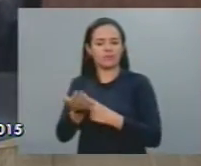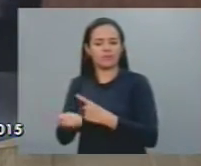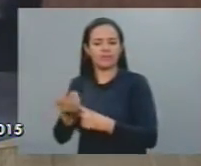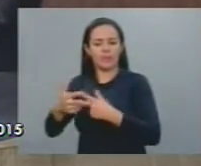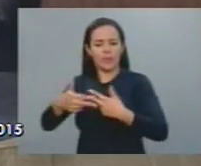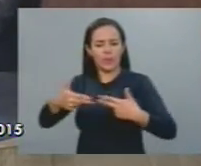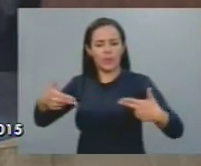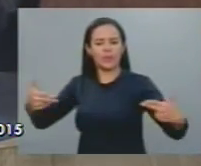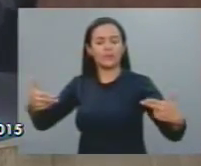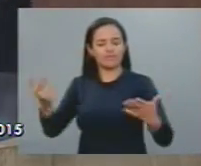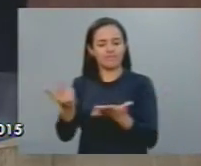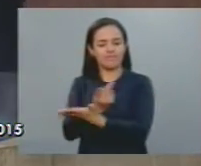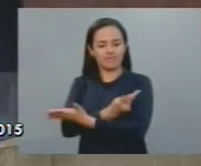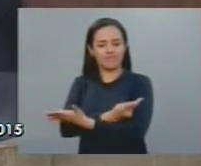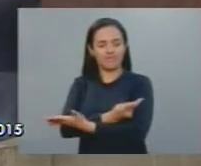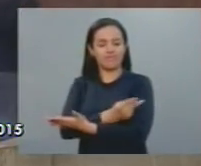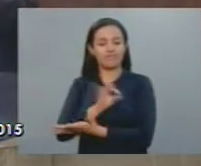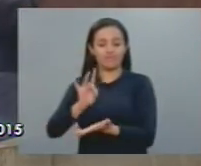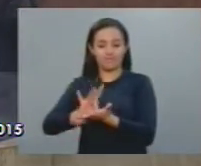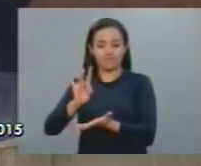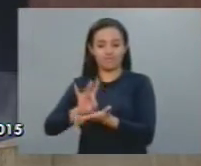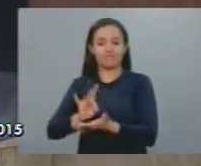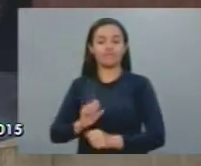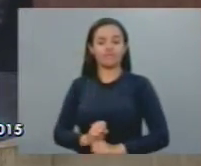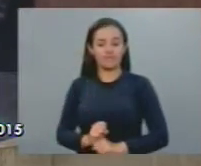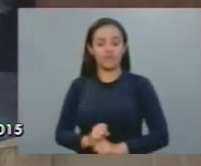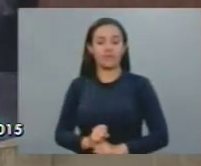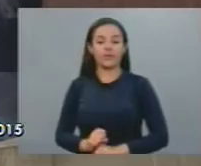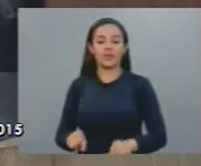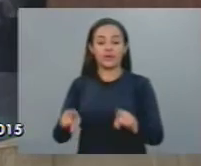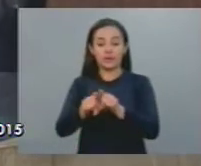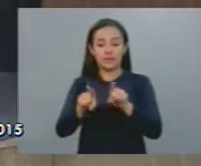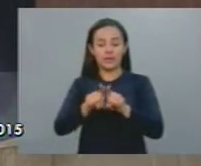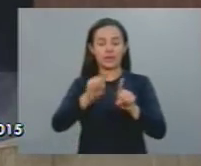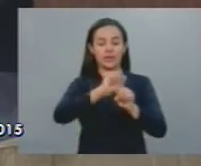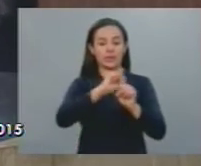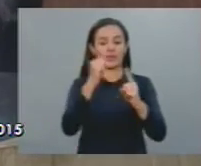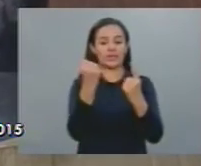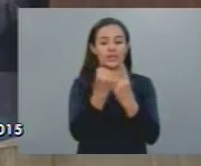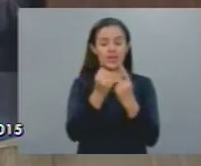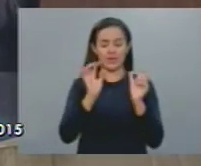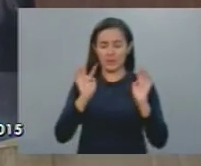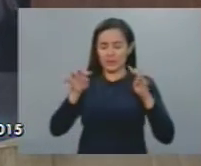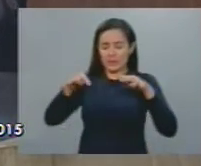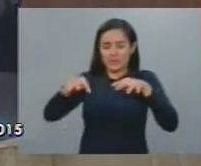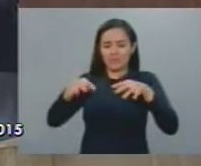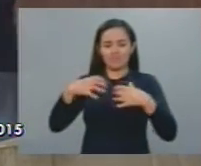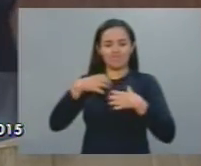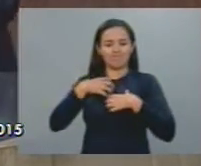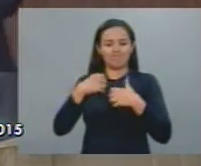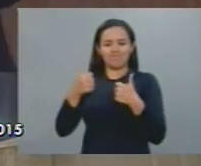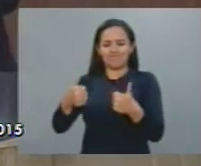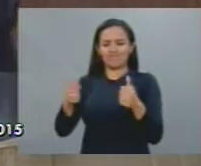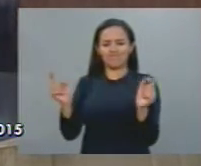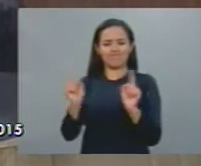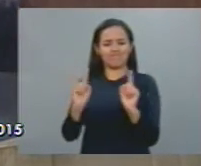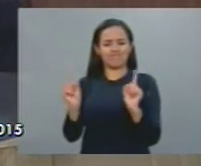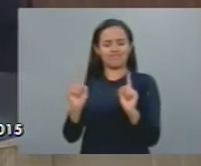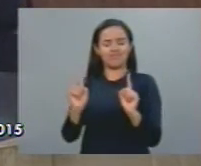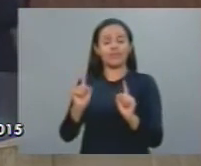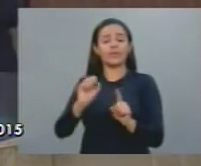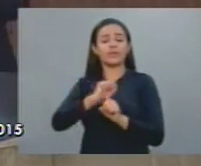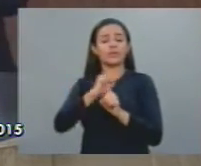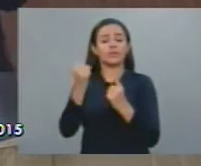afasta esta sucessão à sociedade da esfera política, da esfera pública. A sociedade